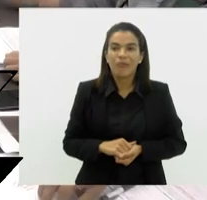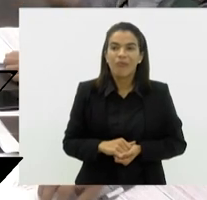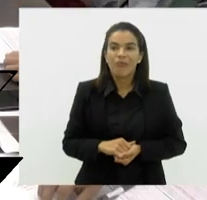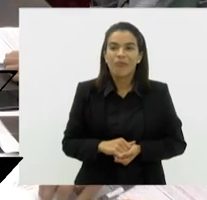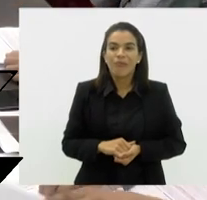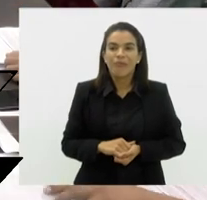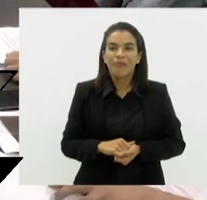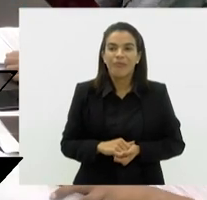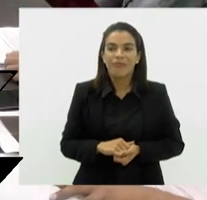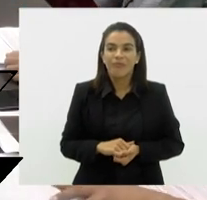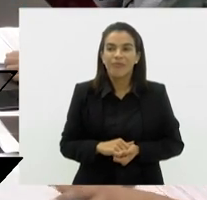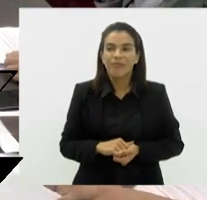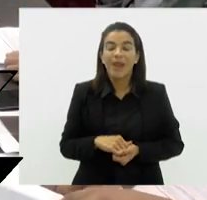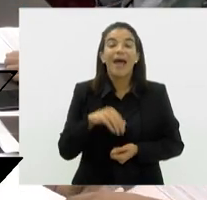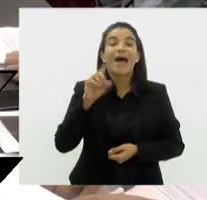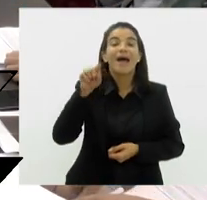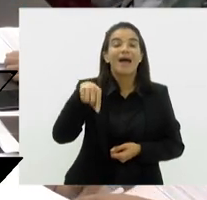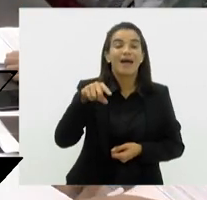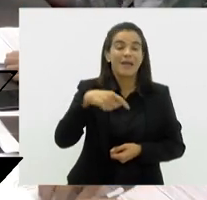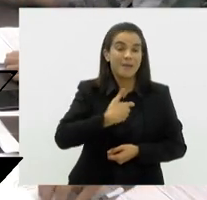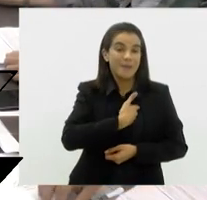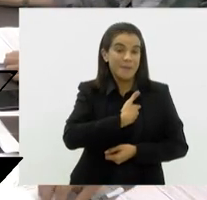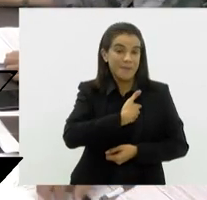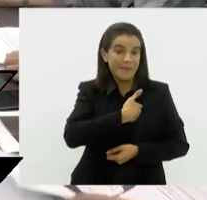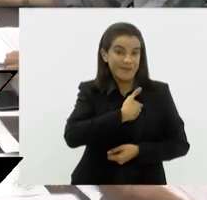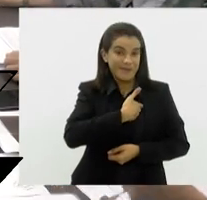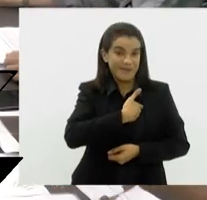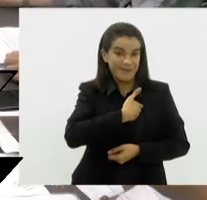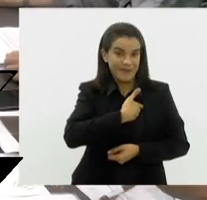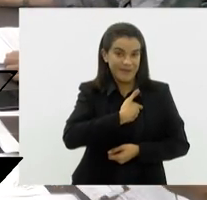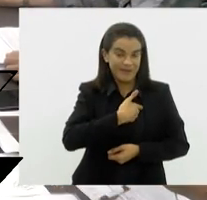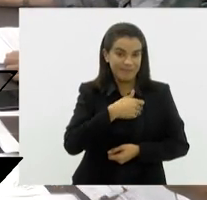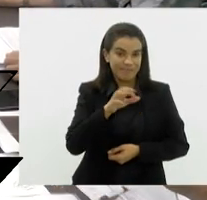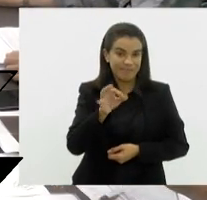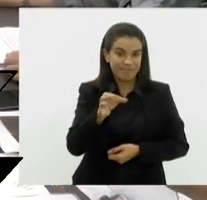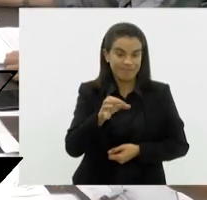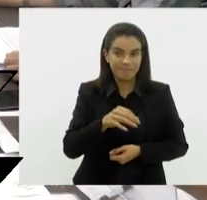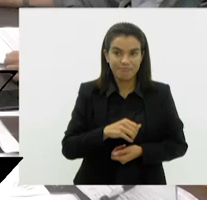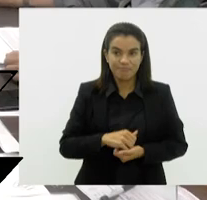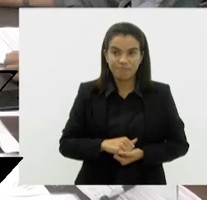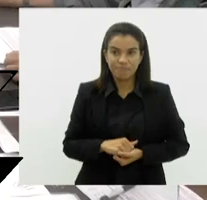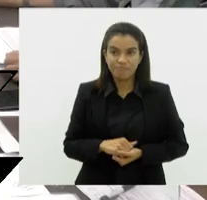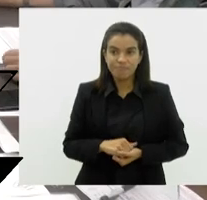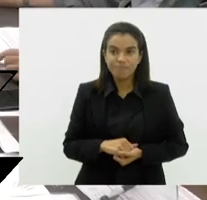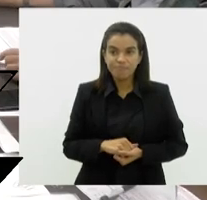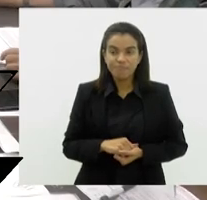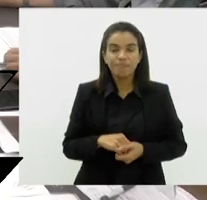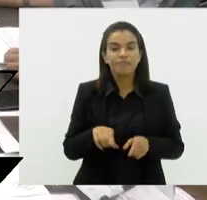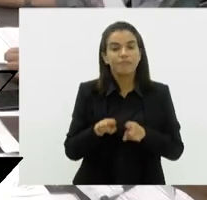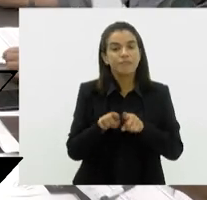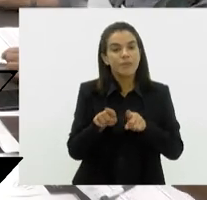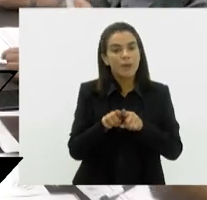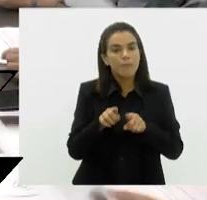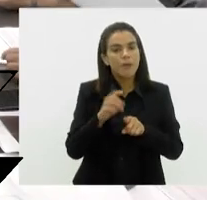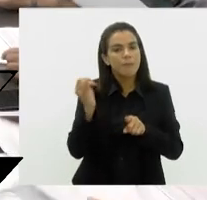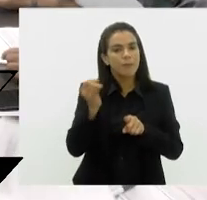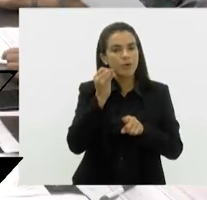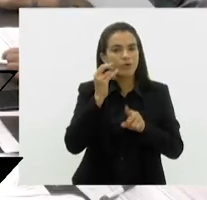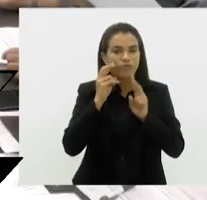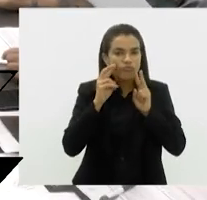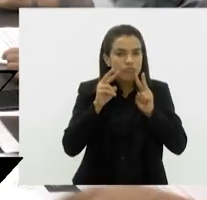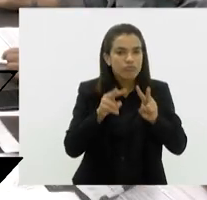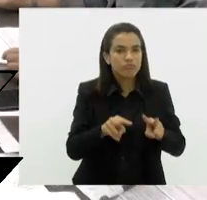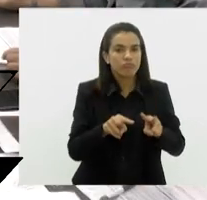Teve uma também. Barra Presidente Vargas. É. Então, levantando aqui, é importante a gente também observar